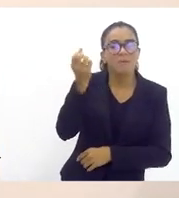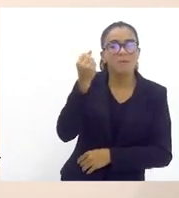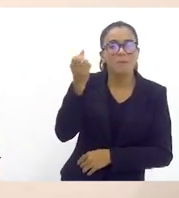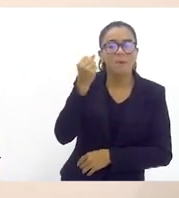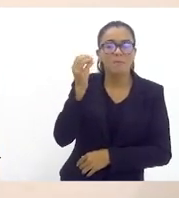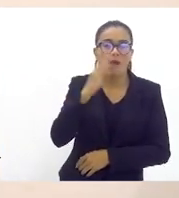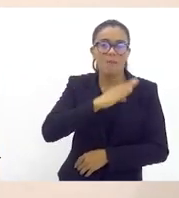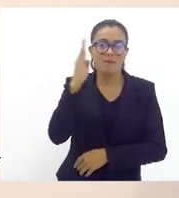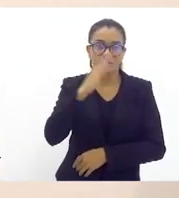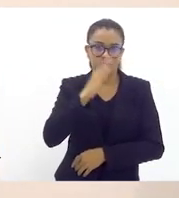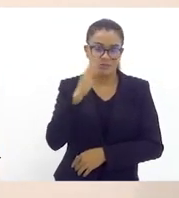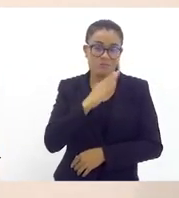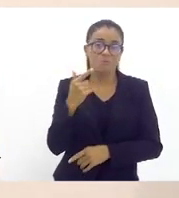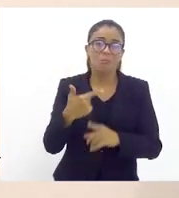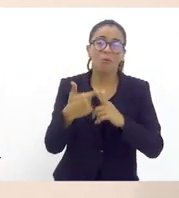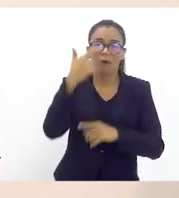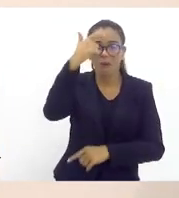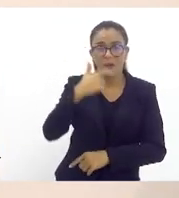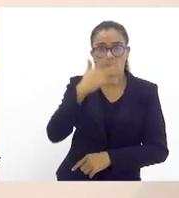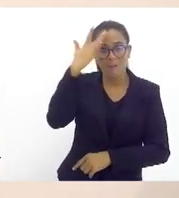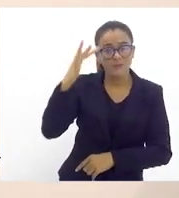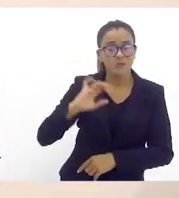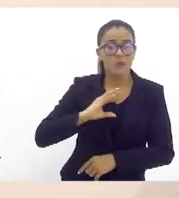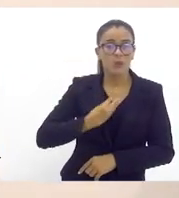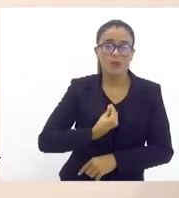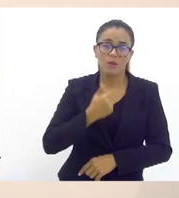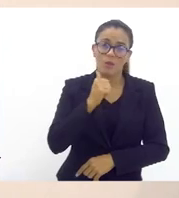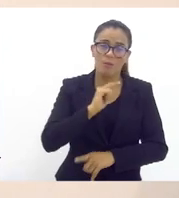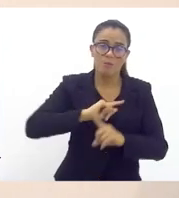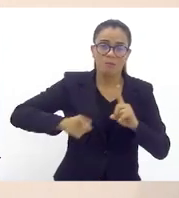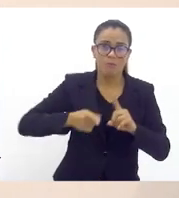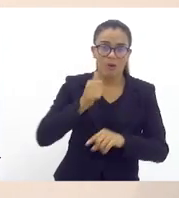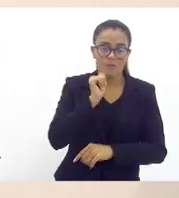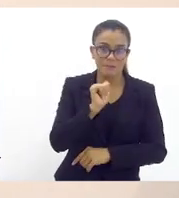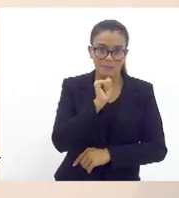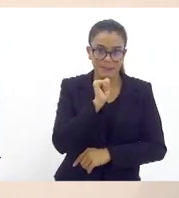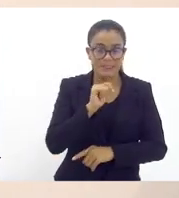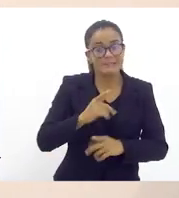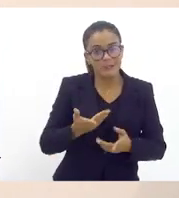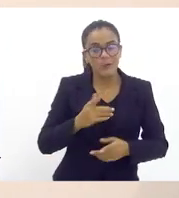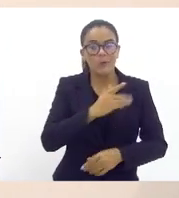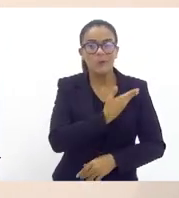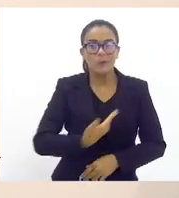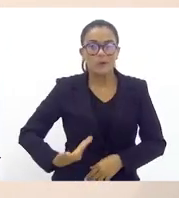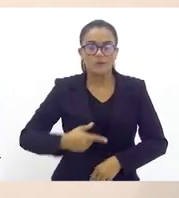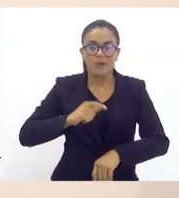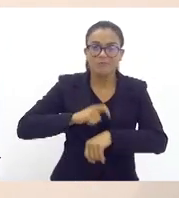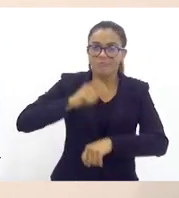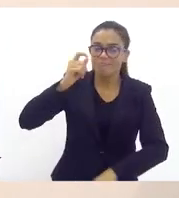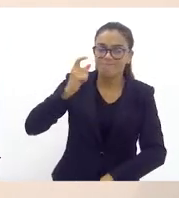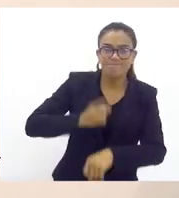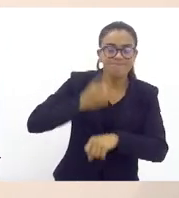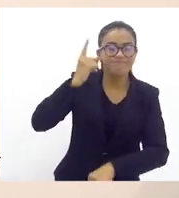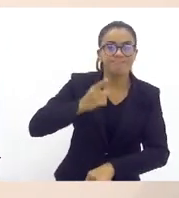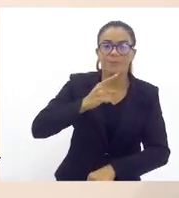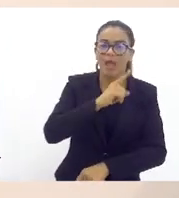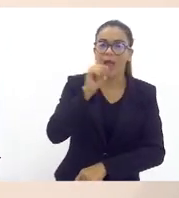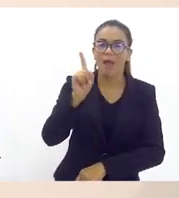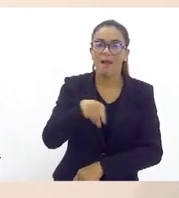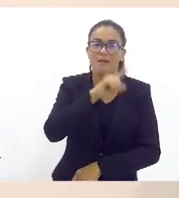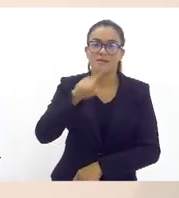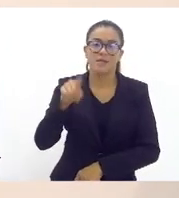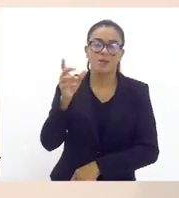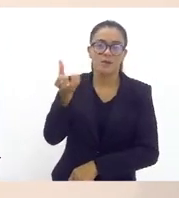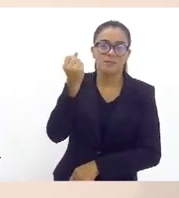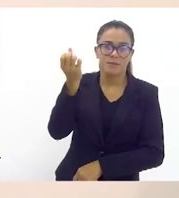retificado, porque, por ser uma pessoa trans, não poderia ser mãe. Então, o governo automaticamente cancelou o meu